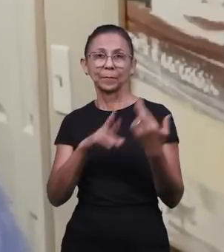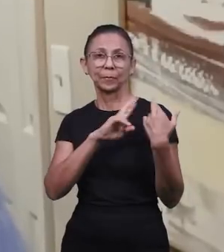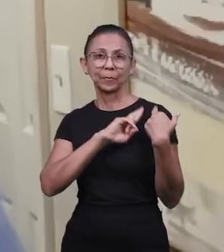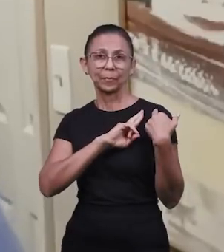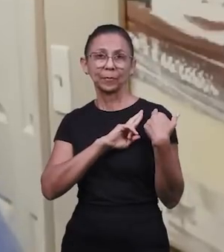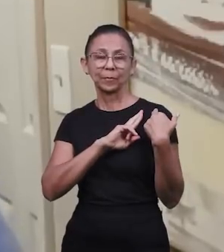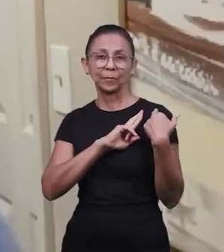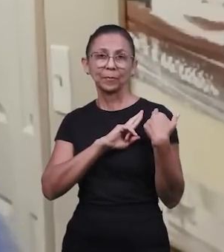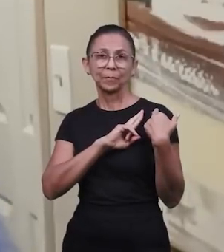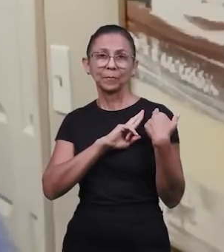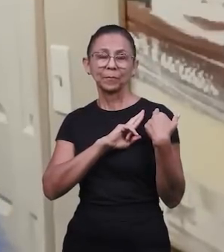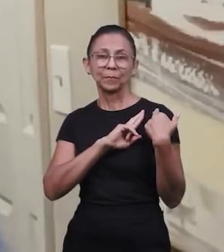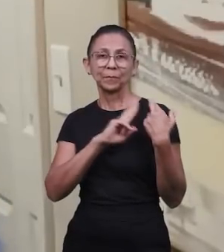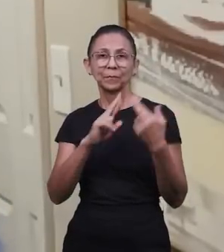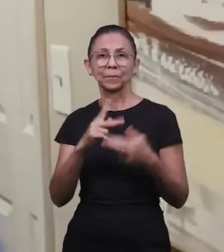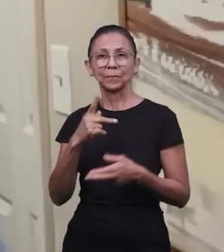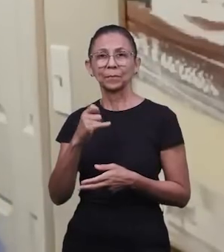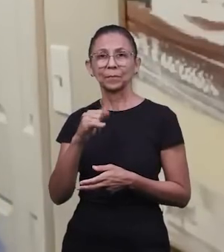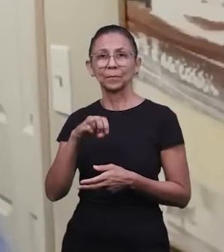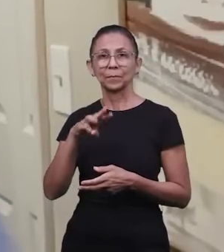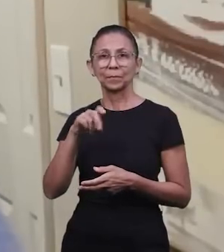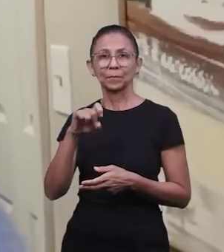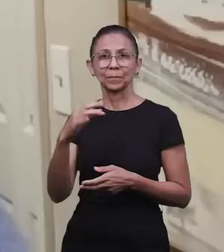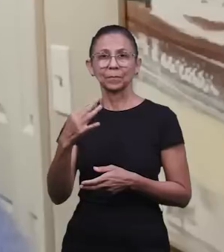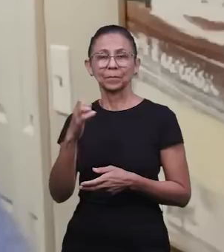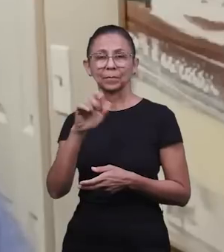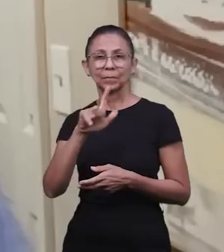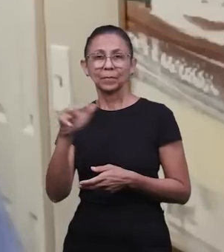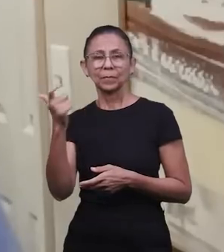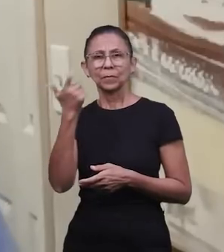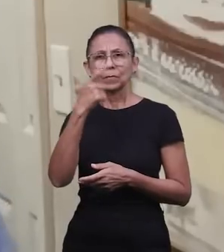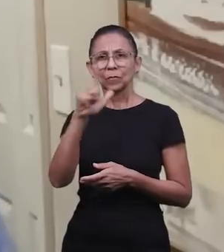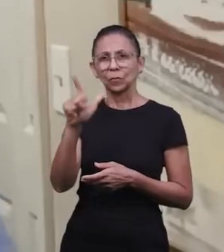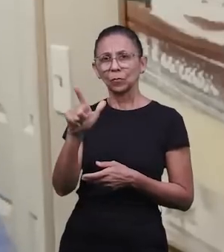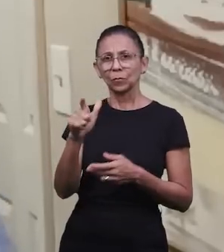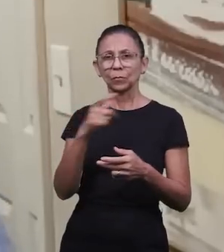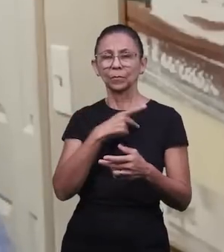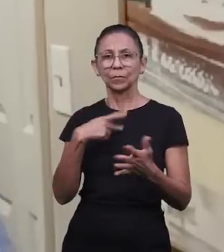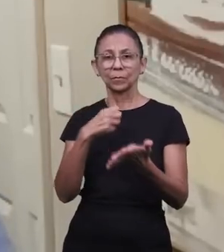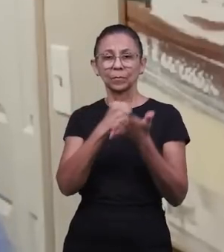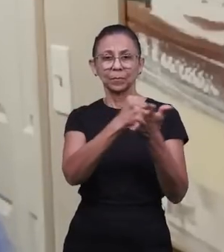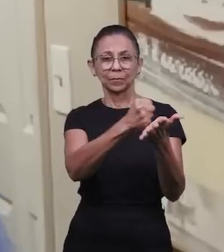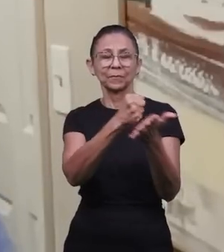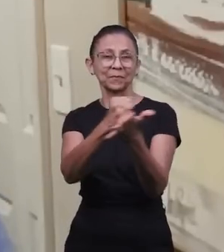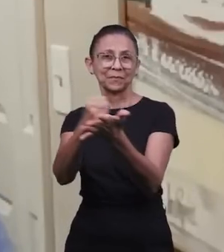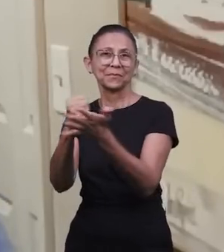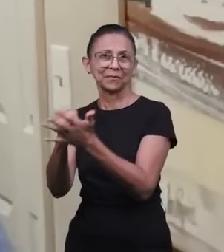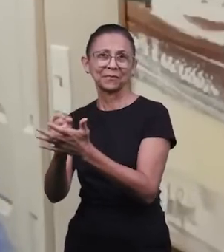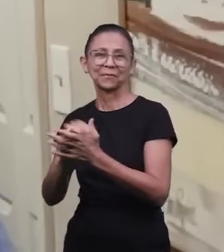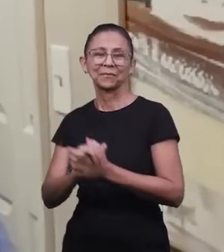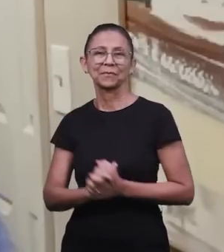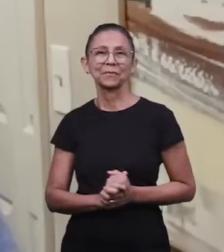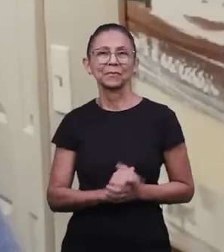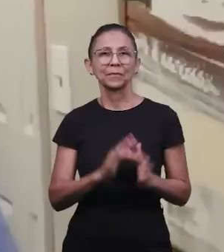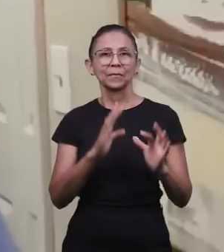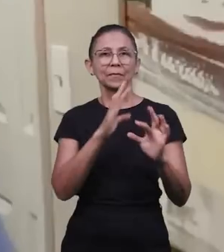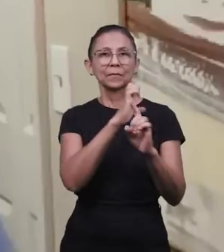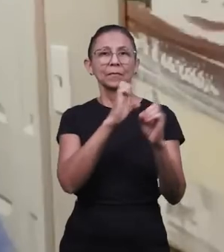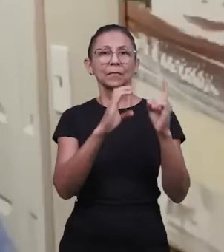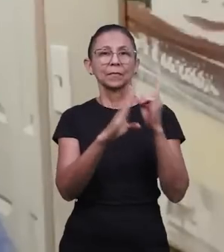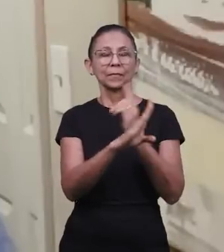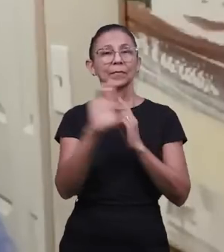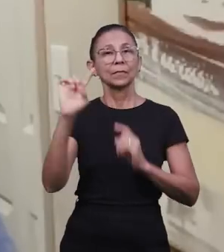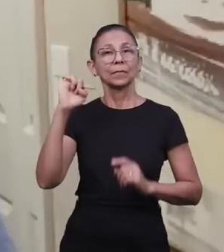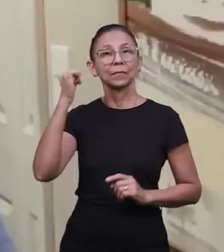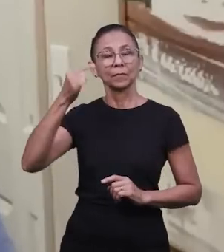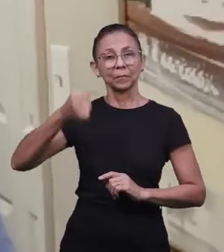Pimentel. Os pastores Donald Pelto, Jairo Oliveira e Maicon Assis assistiram os visitantes. No domingo, após a EBD, a ICM